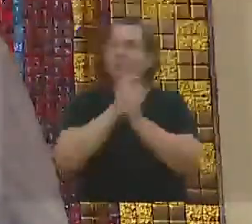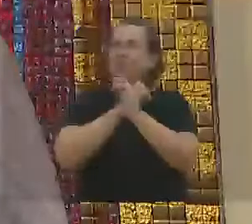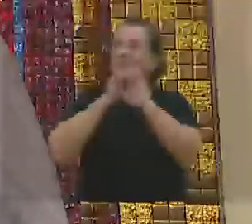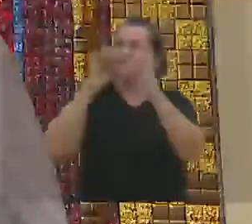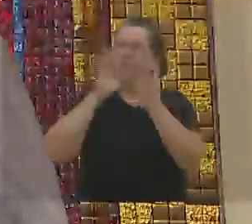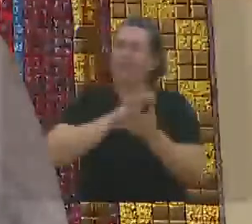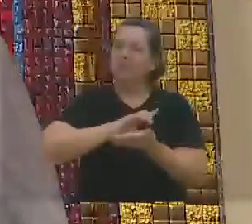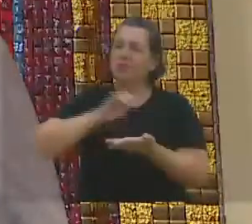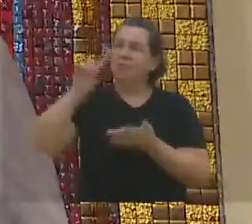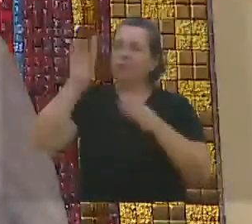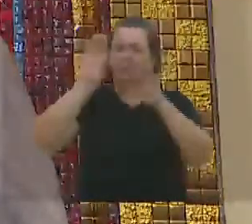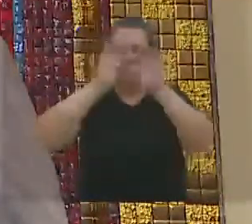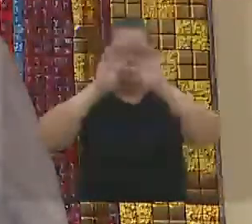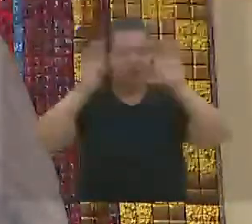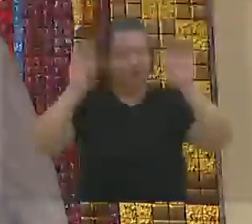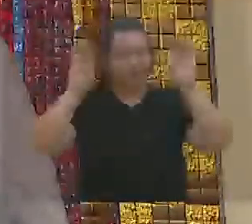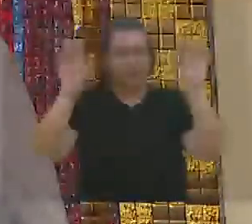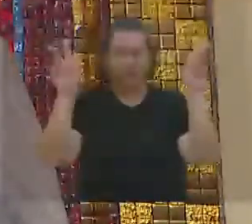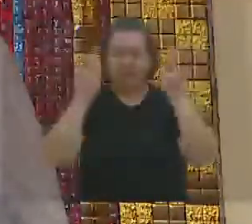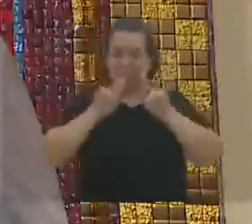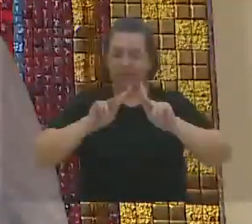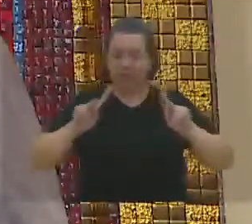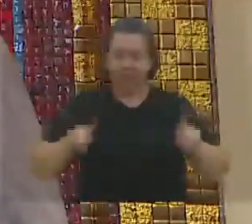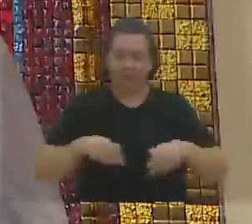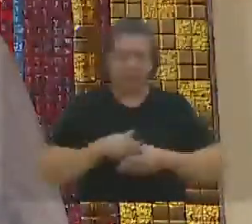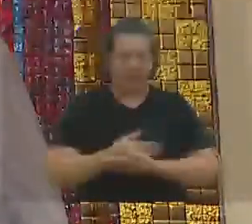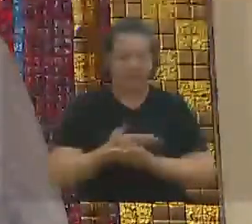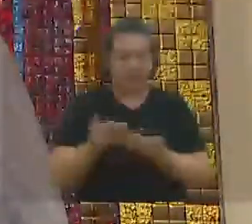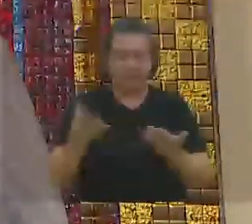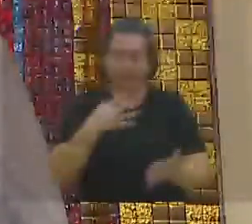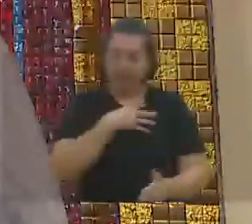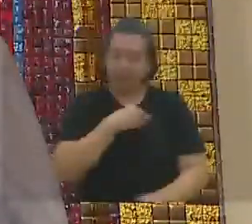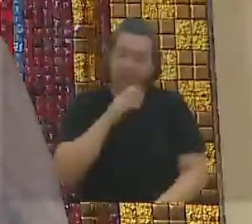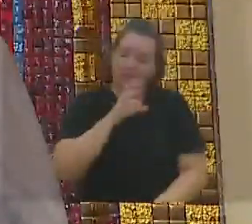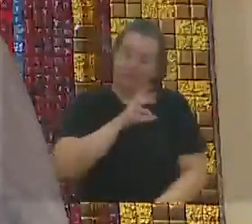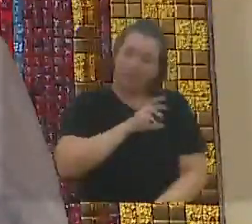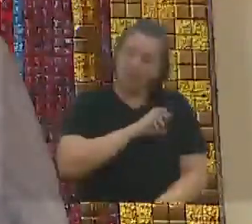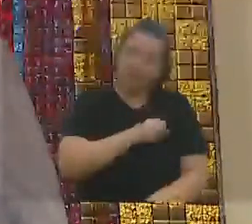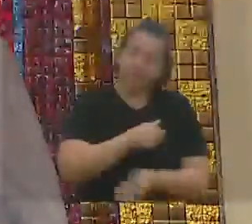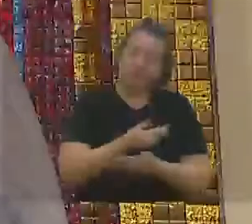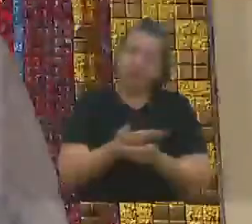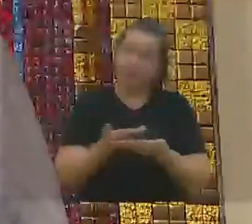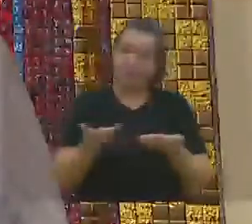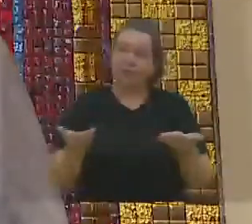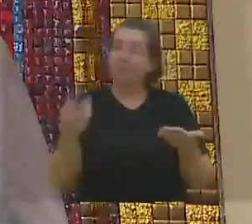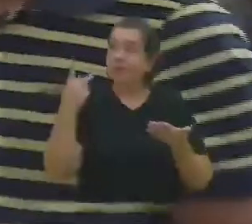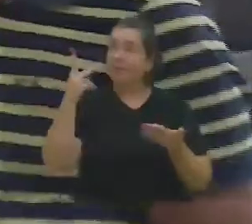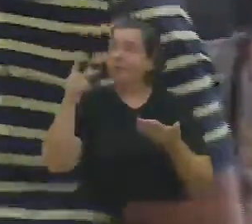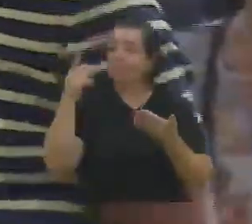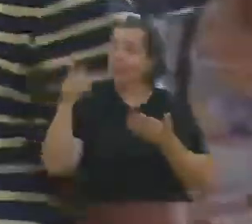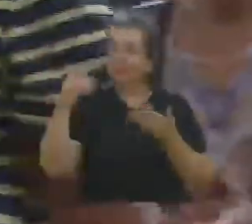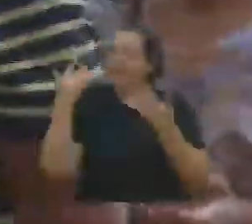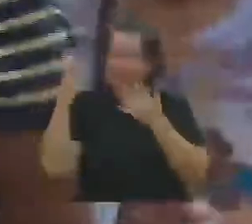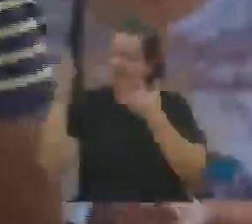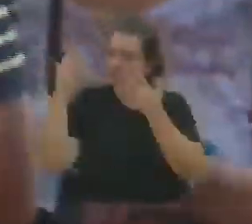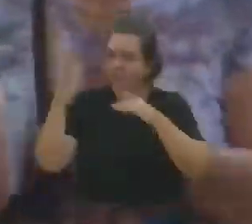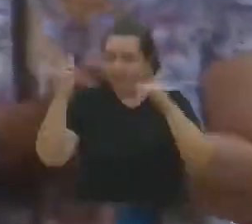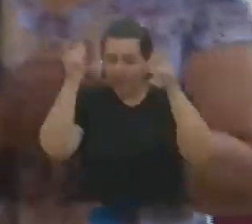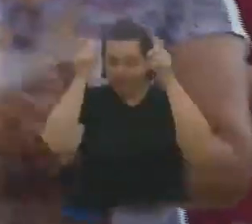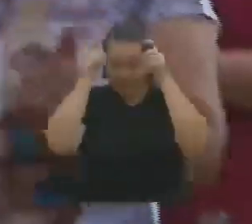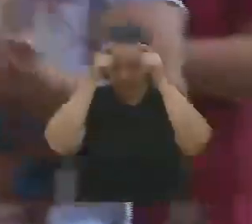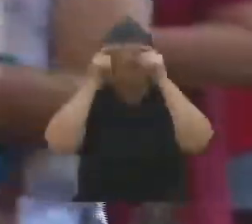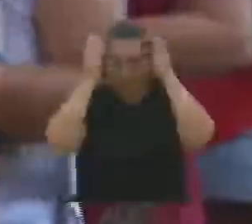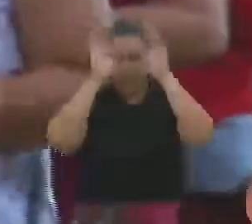Glória a Deus nos altos céus, paz na terra aos seus amados. A vós louvam,